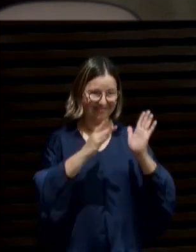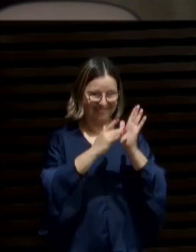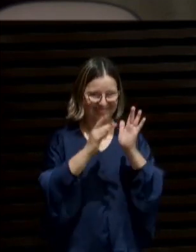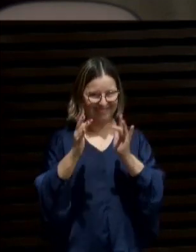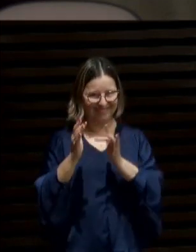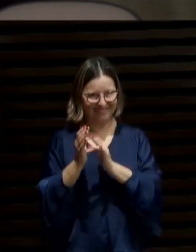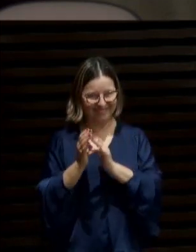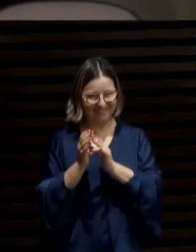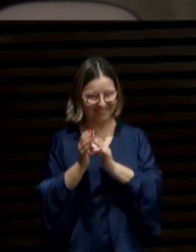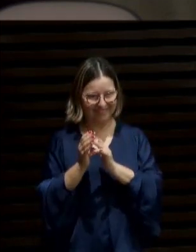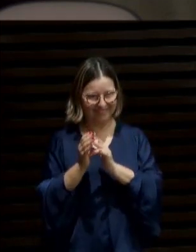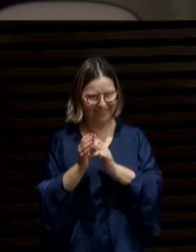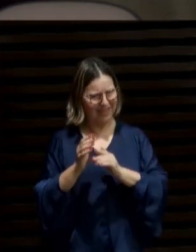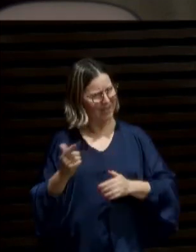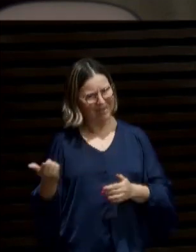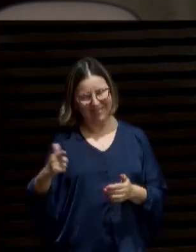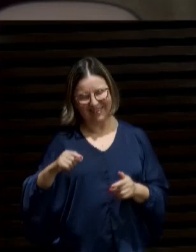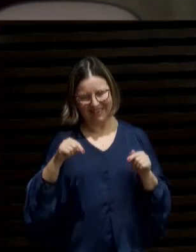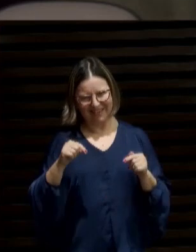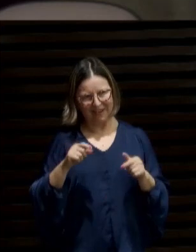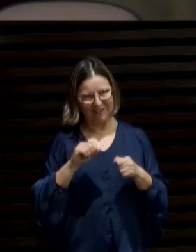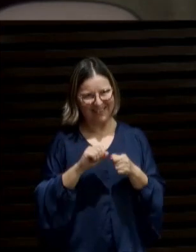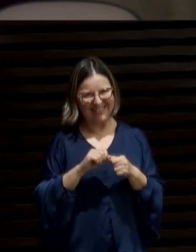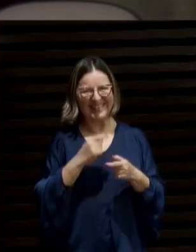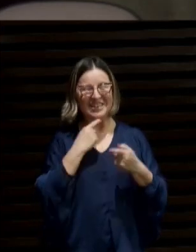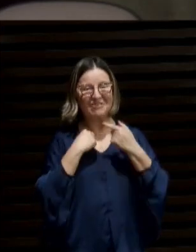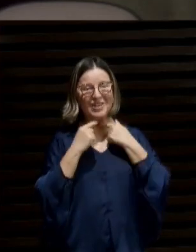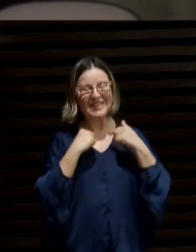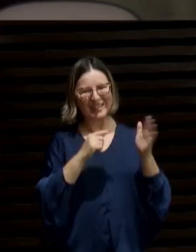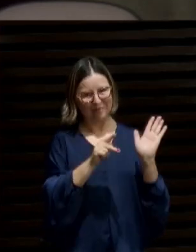Jesus, ele não veio aqui fazer a vontade dele.